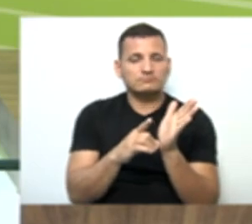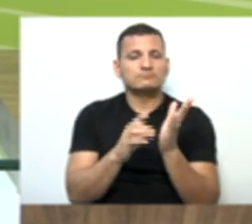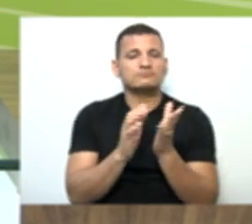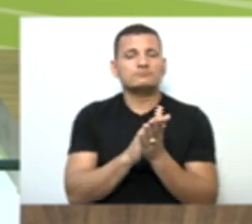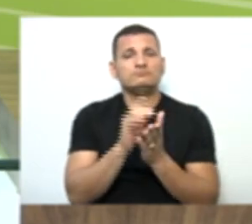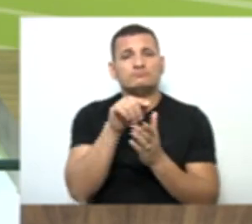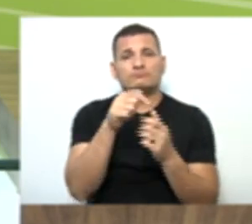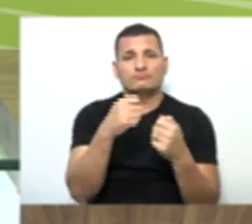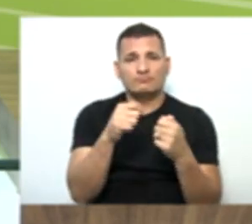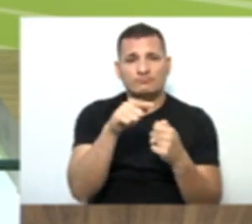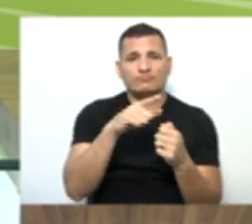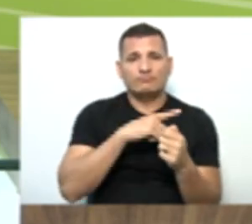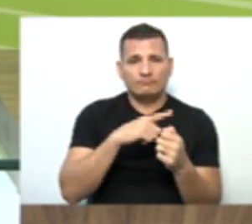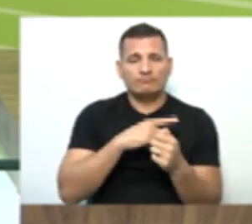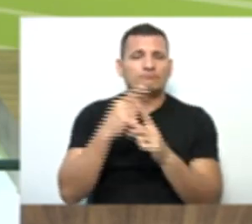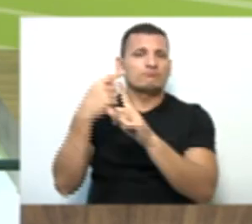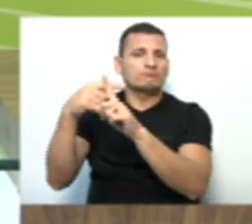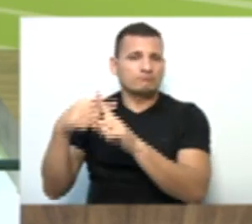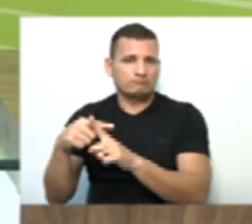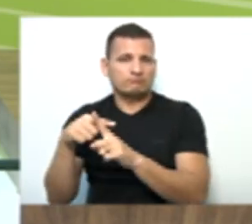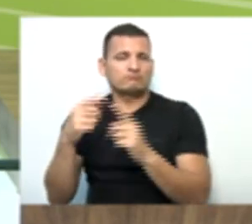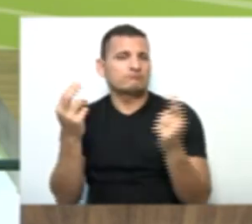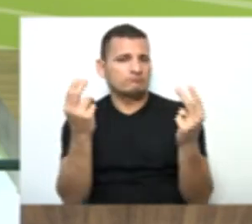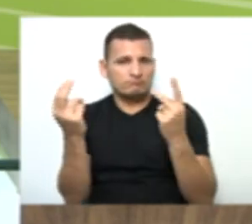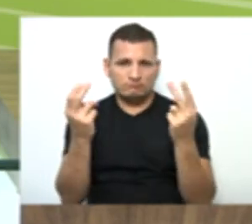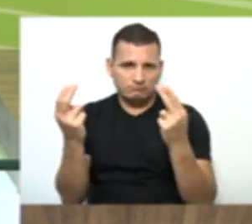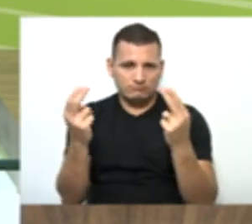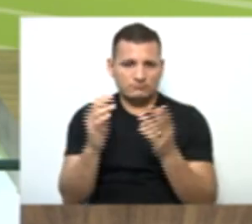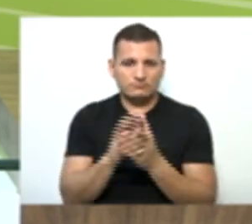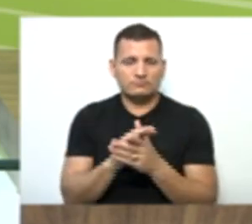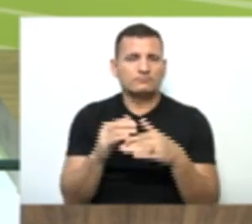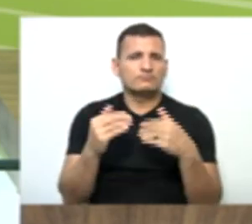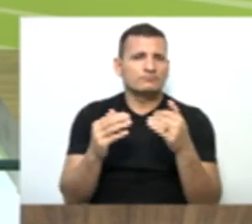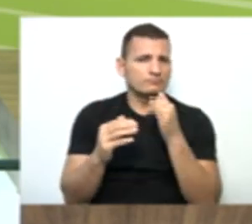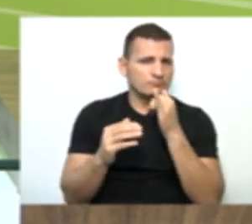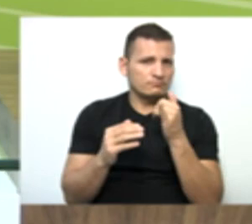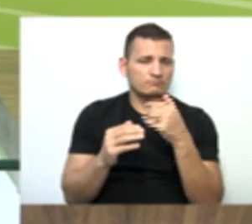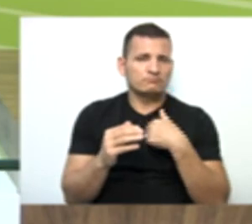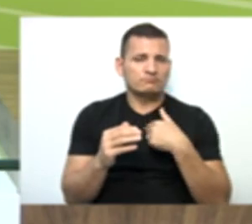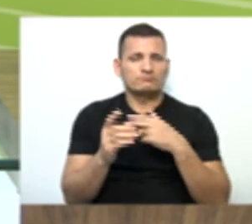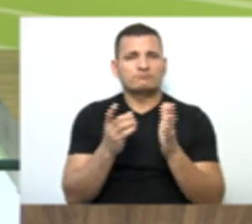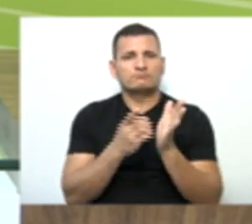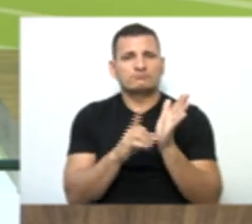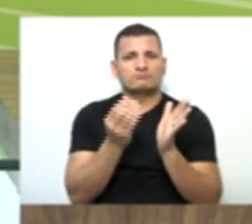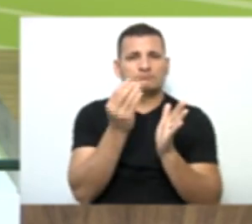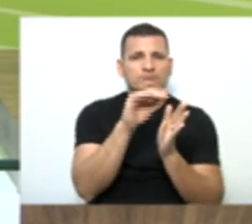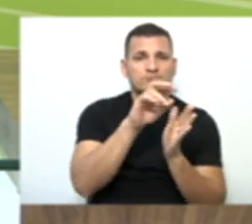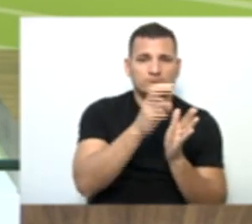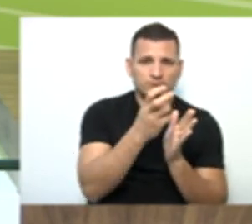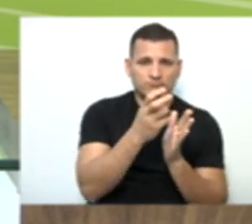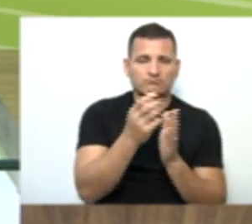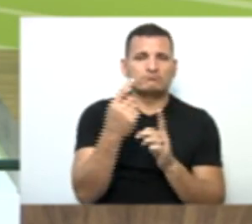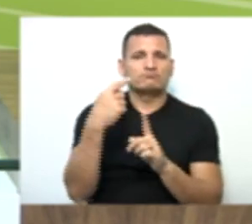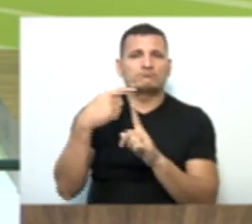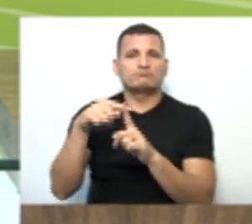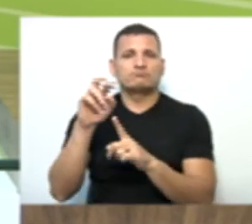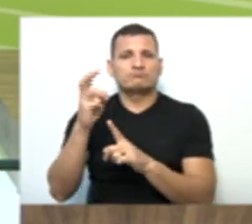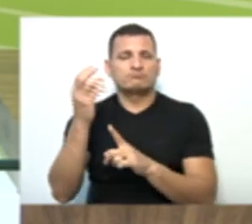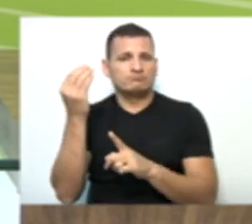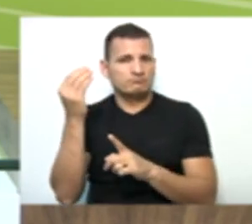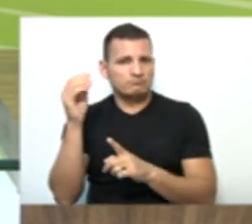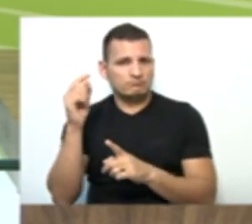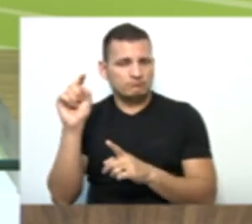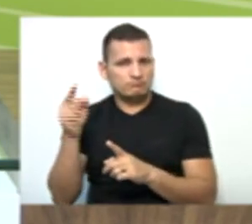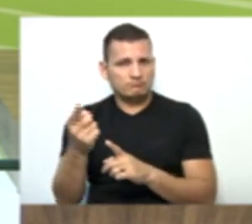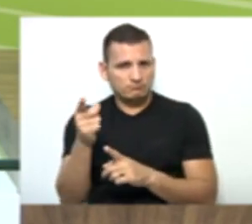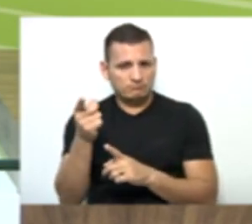haver valores correspondidos a crédito. Professor, então quer dizer que se eu lançar um débito de 5.000, um crédito de 5.000, vai haver um débito de